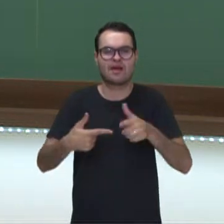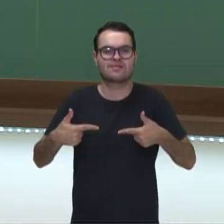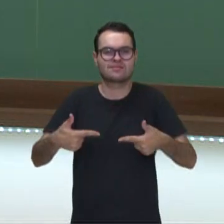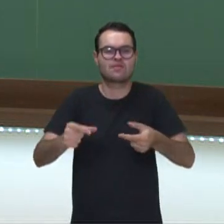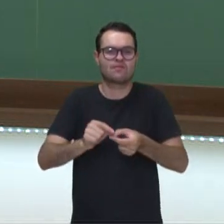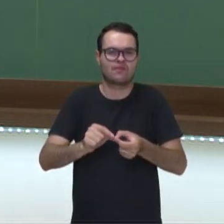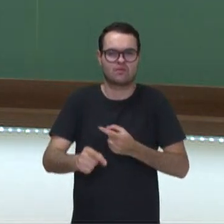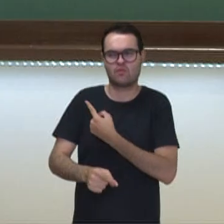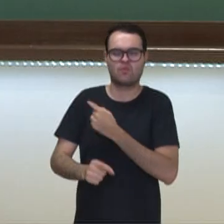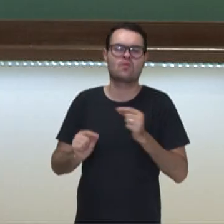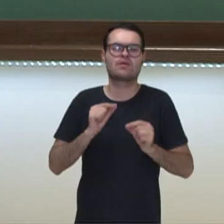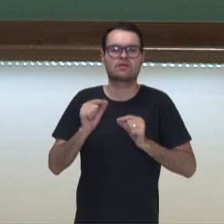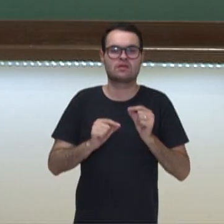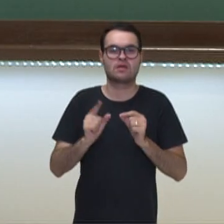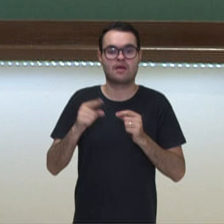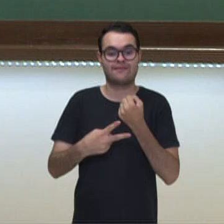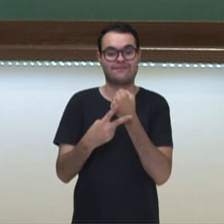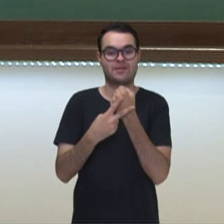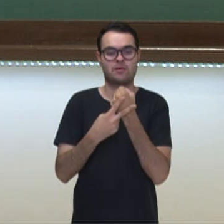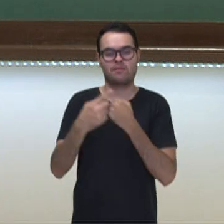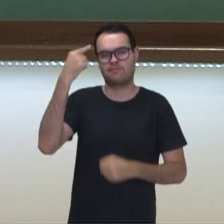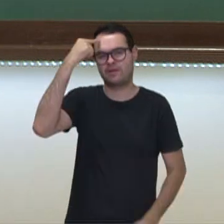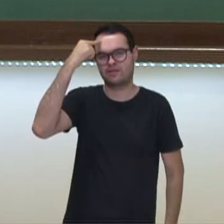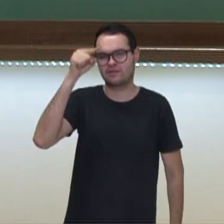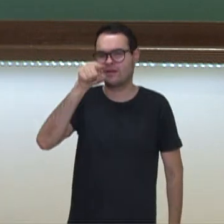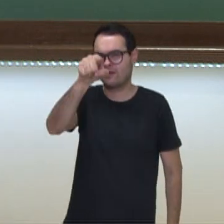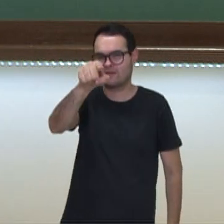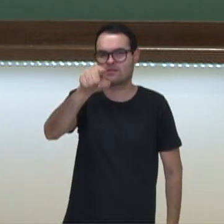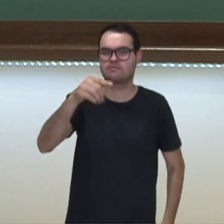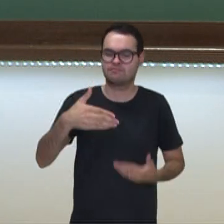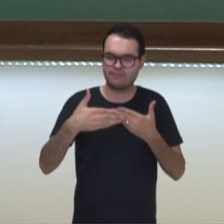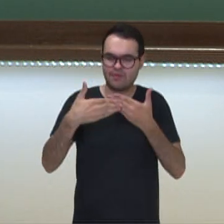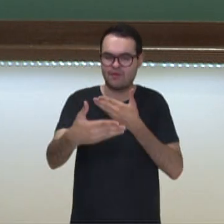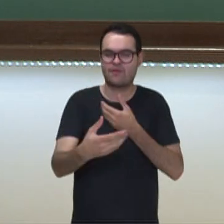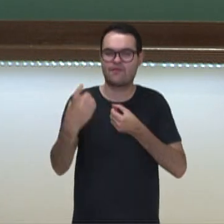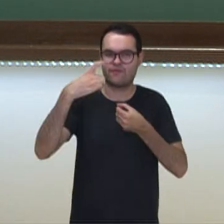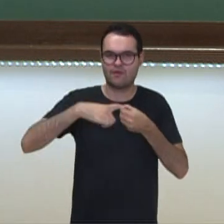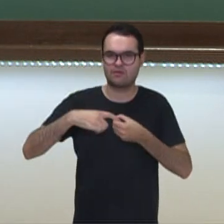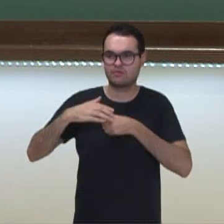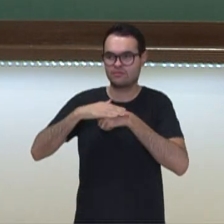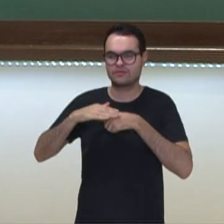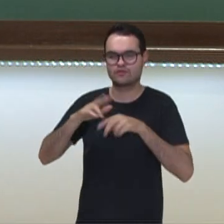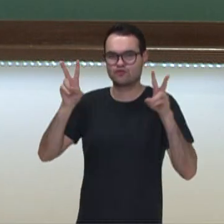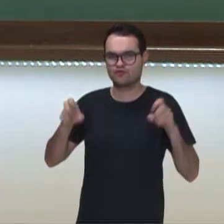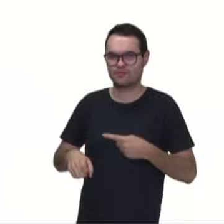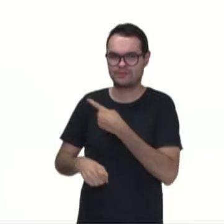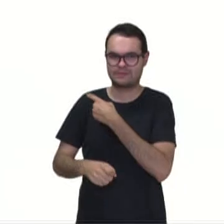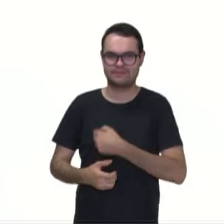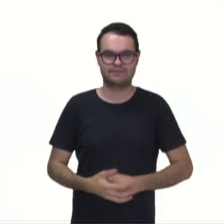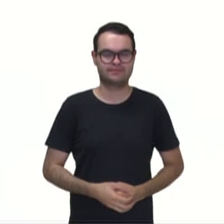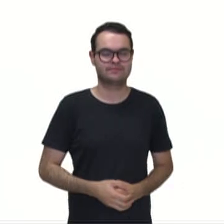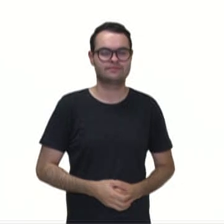uma questão verbal. Pensem aí, eu já retomo com vocês e comento o gabarito.